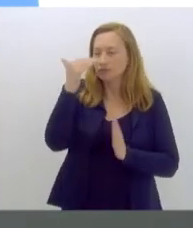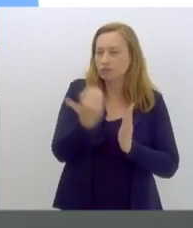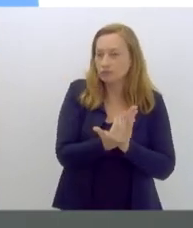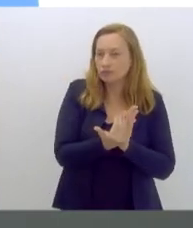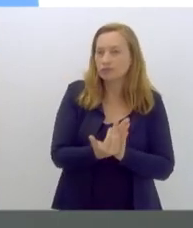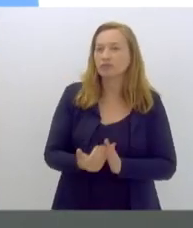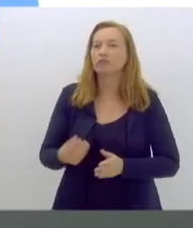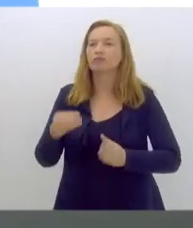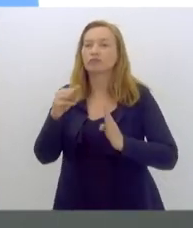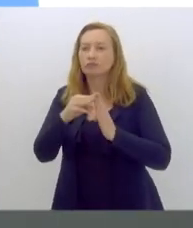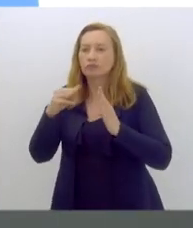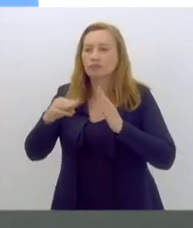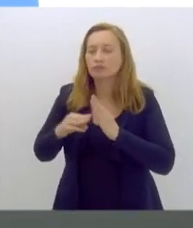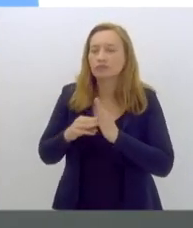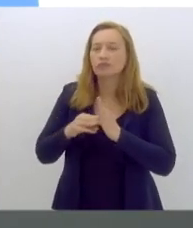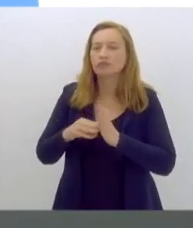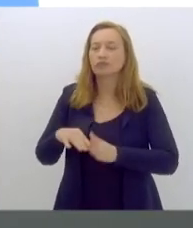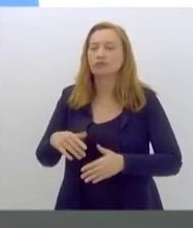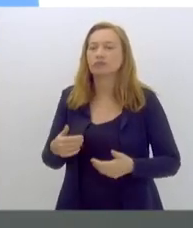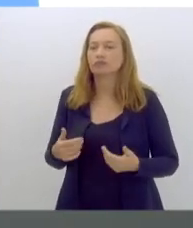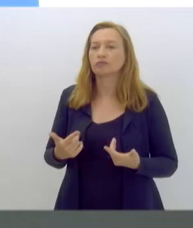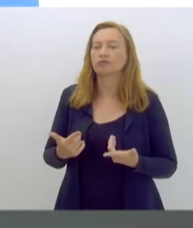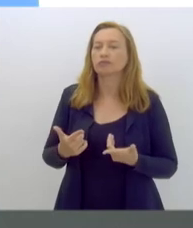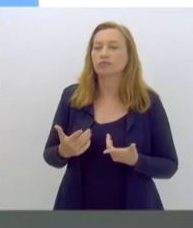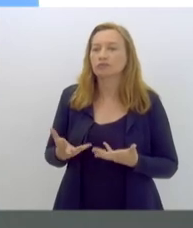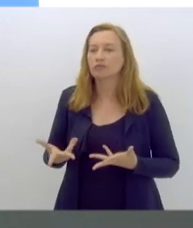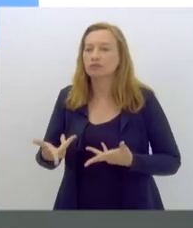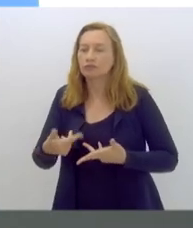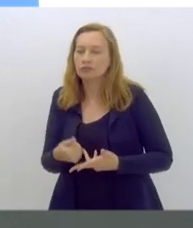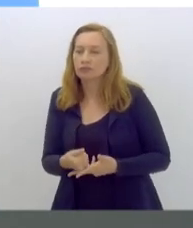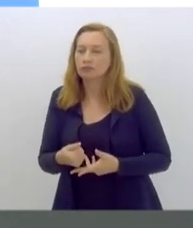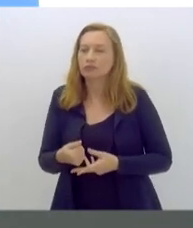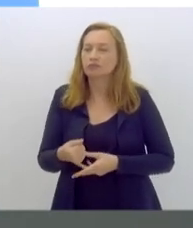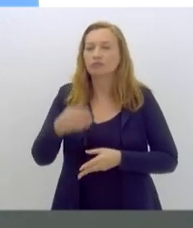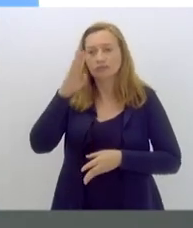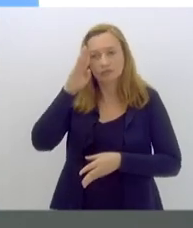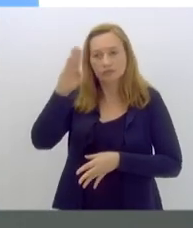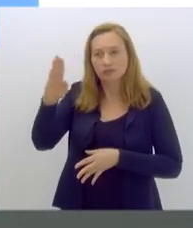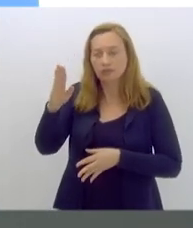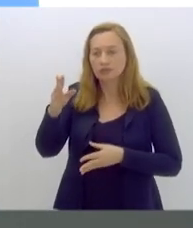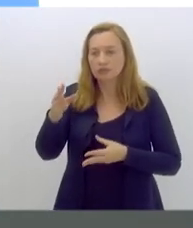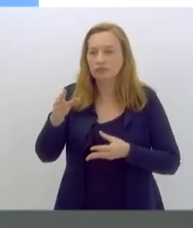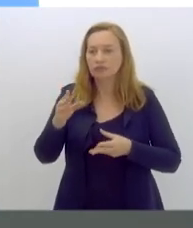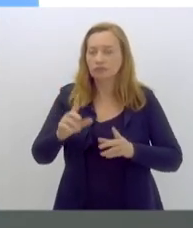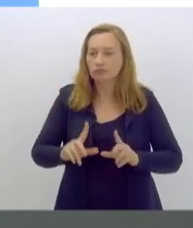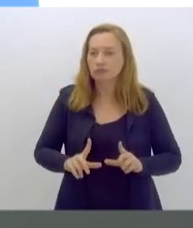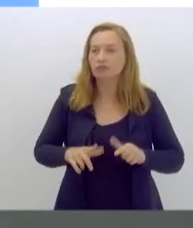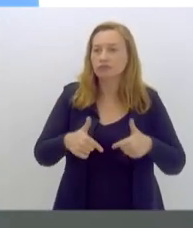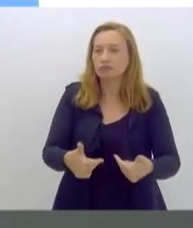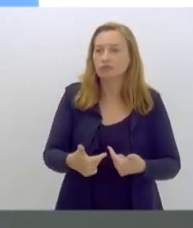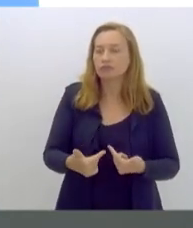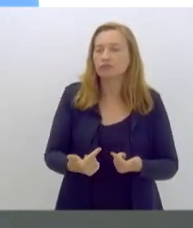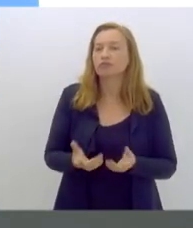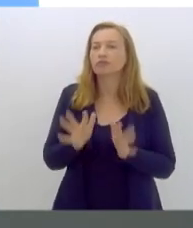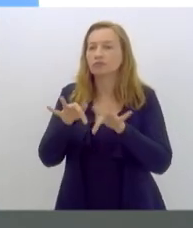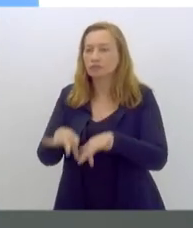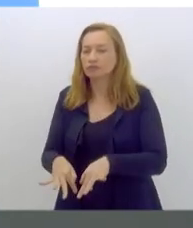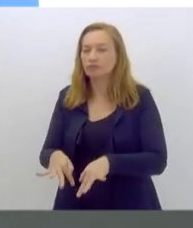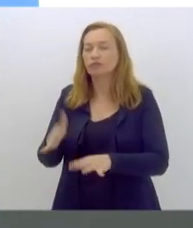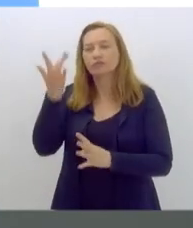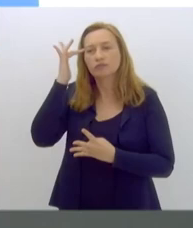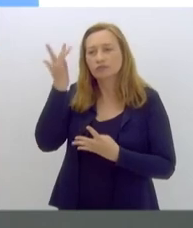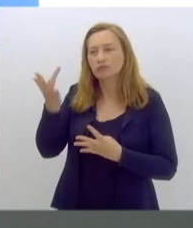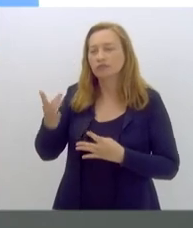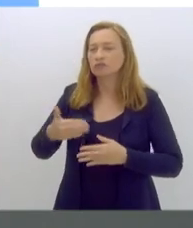metodologia que Garanta uma programação mais enxuta e focada nas principais entregas e por fim que eu acho que